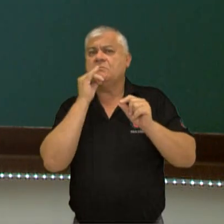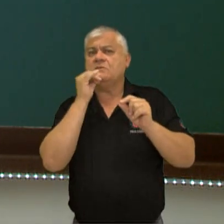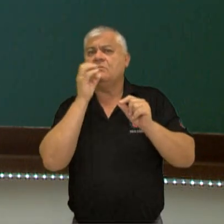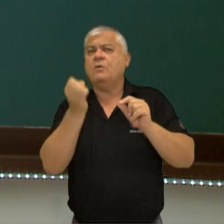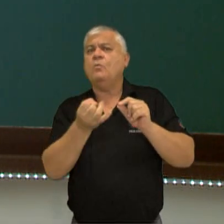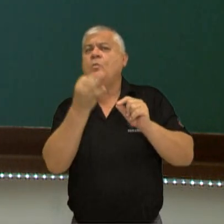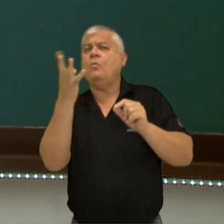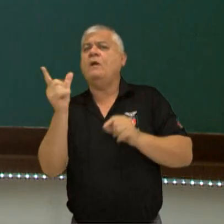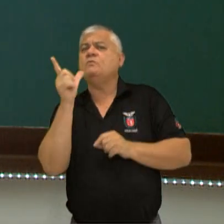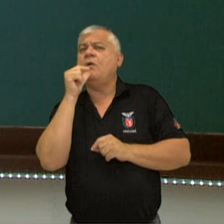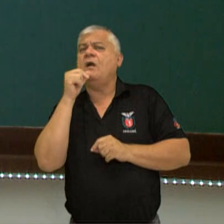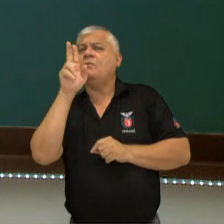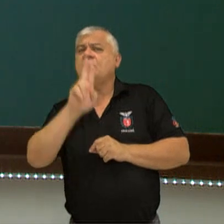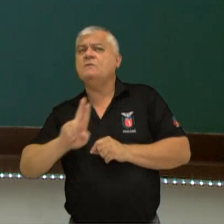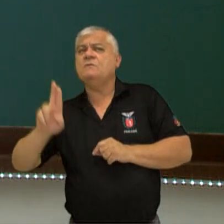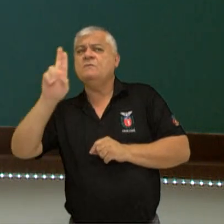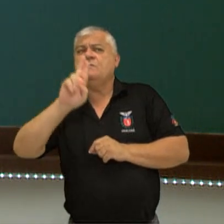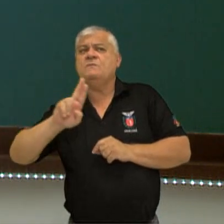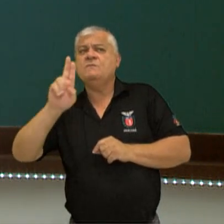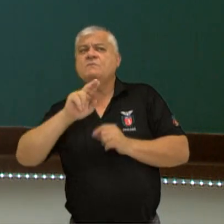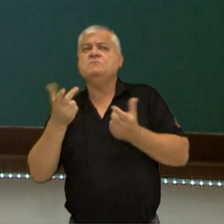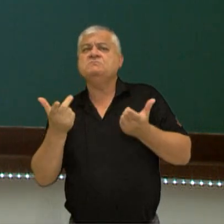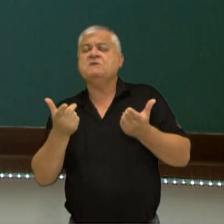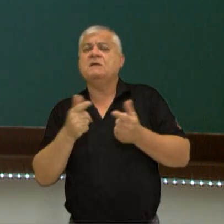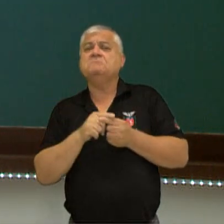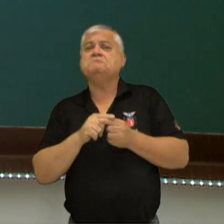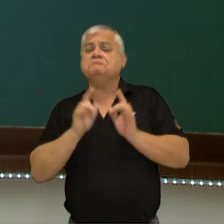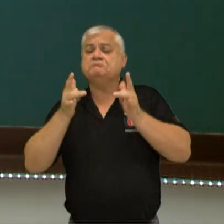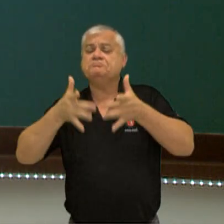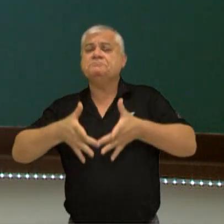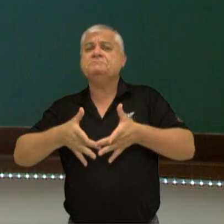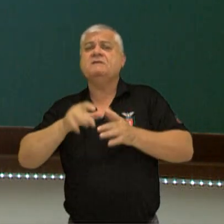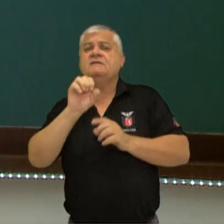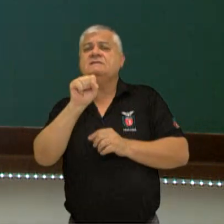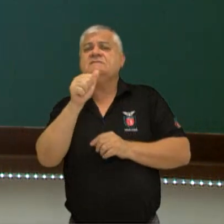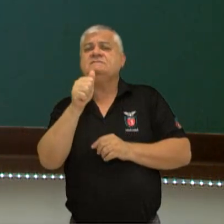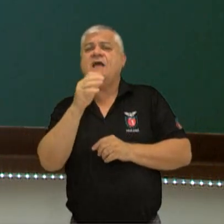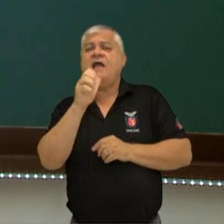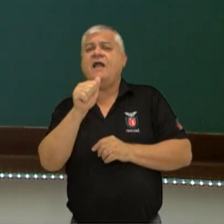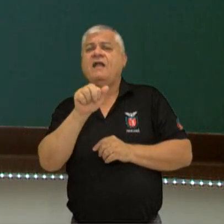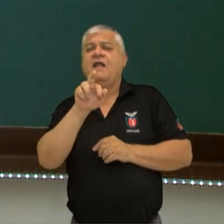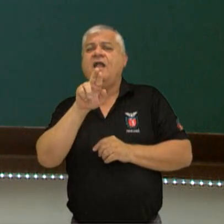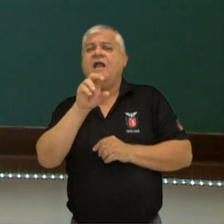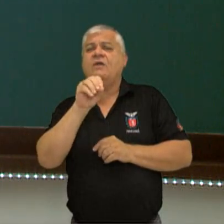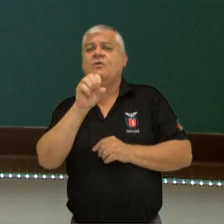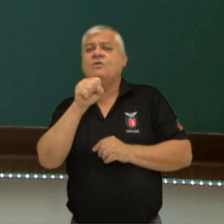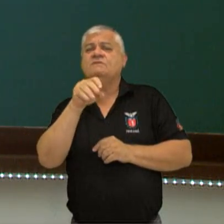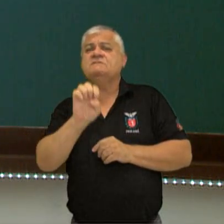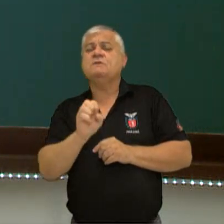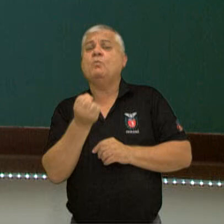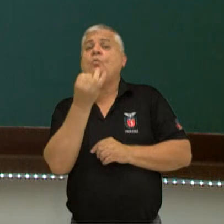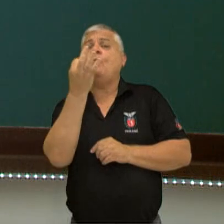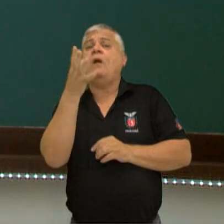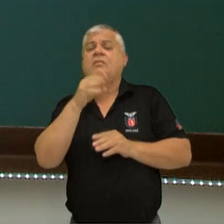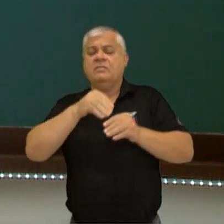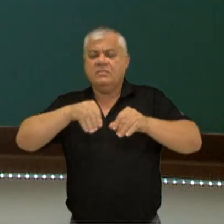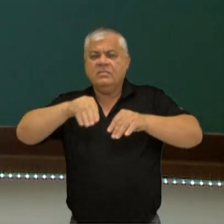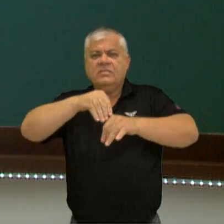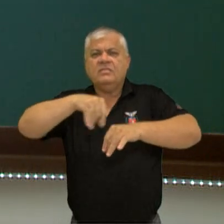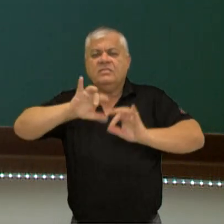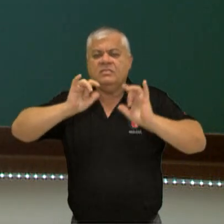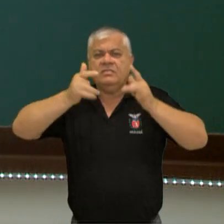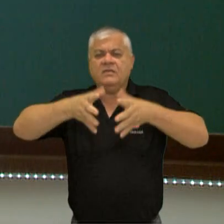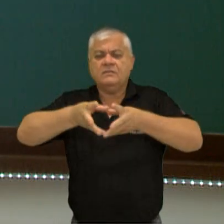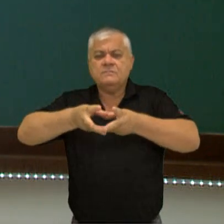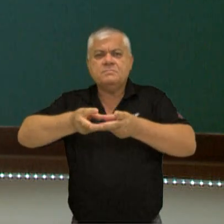água usada para fazer a solução, quanto de sacarose eu tenho que ter dissolvido, eu conseguiria ter dissolvido